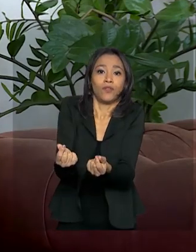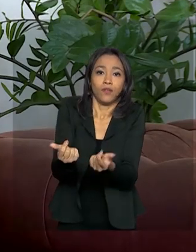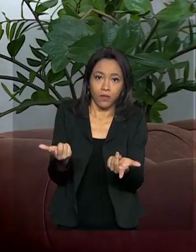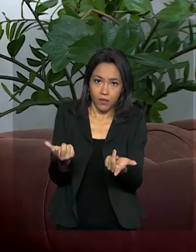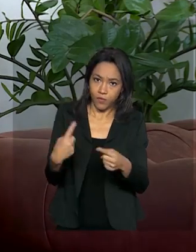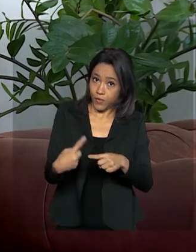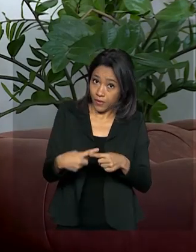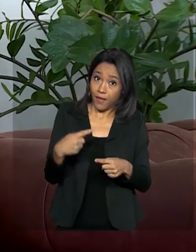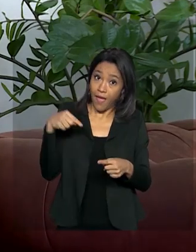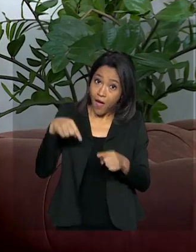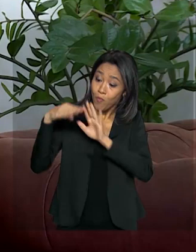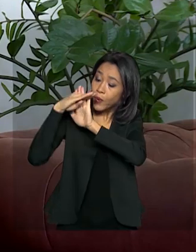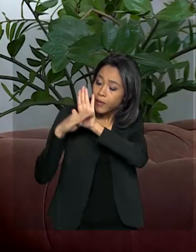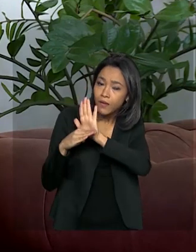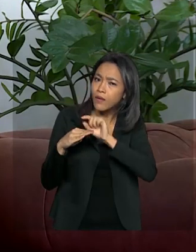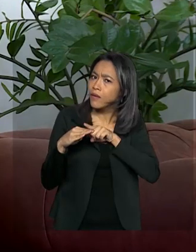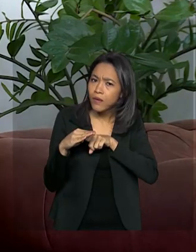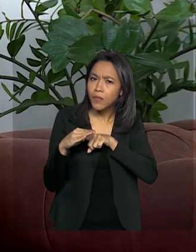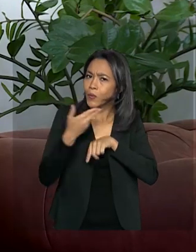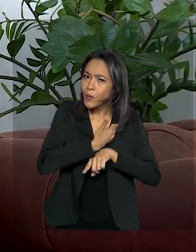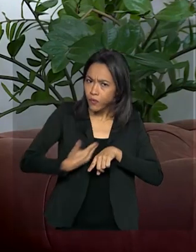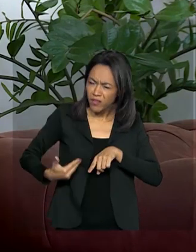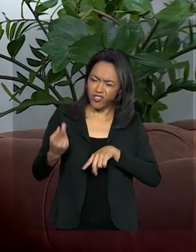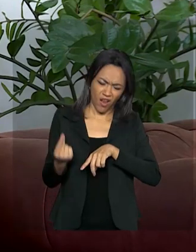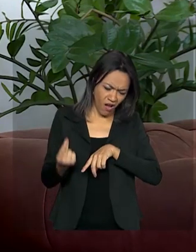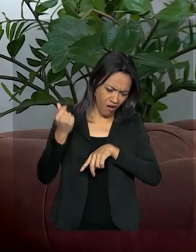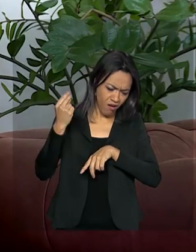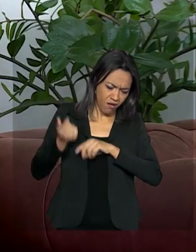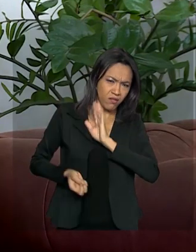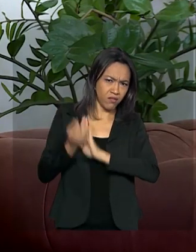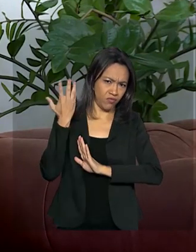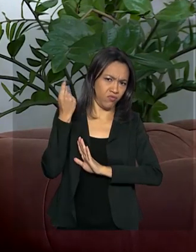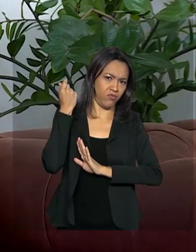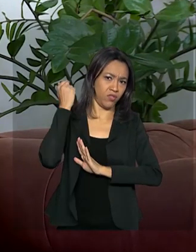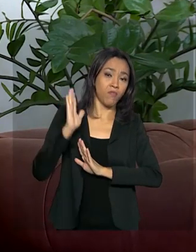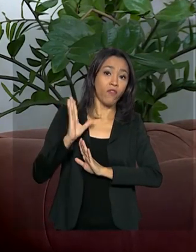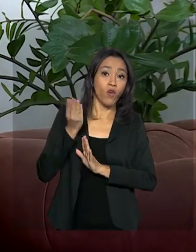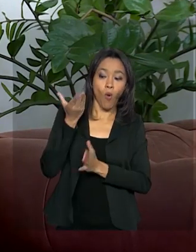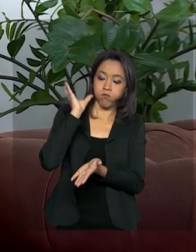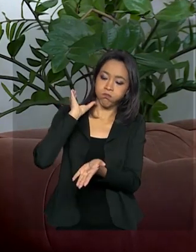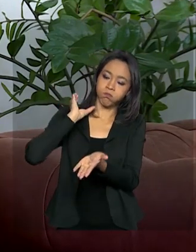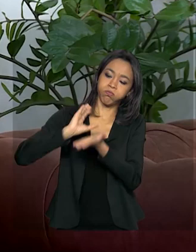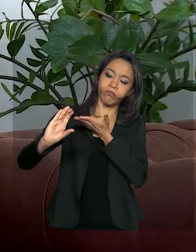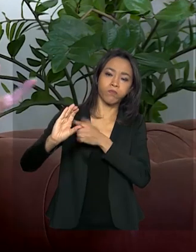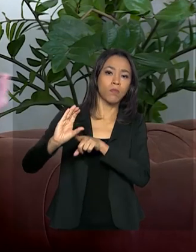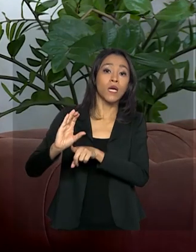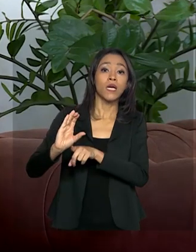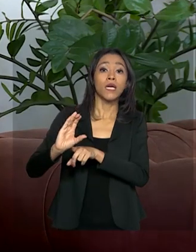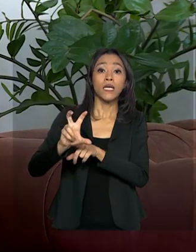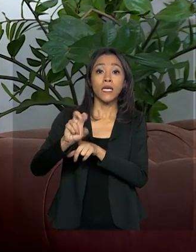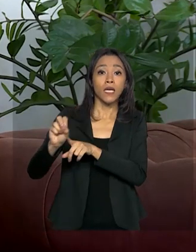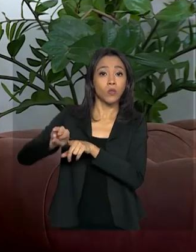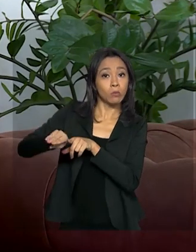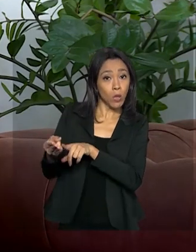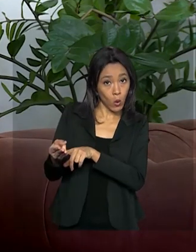que estão já porque esse programa problemas é um programa que já existe mas foram colocados 500 milhões agora